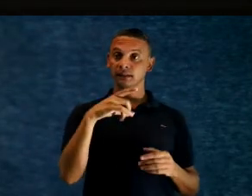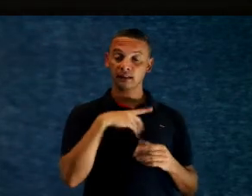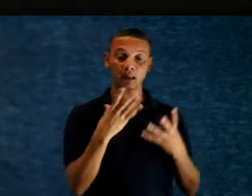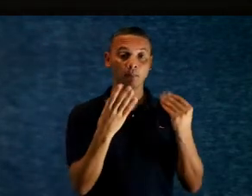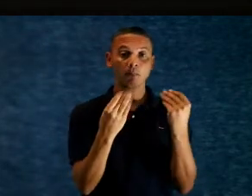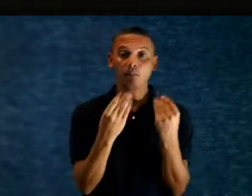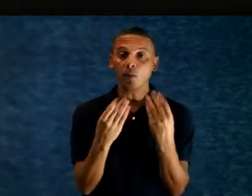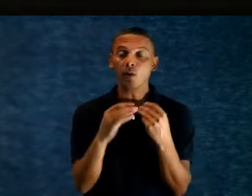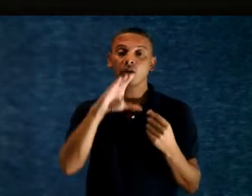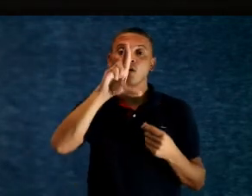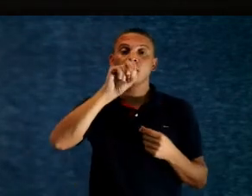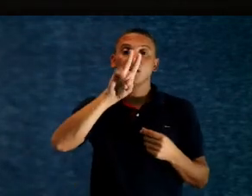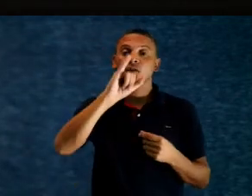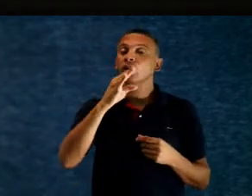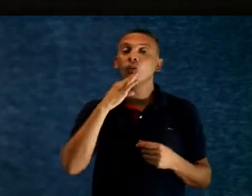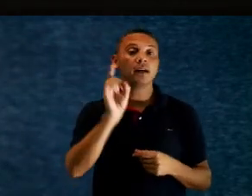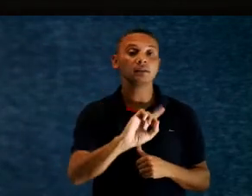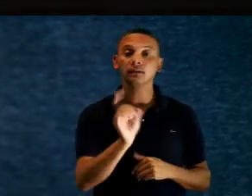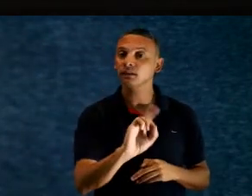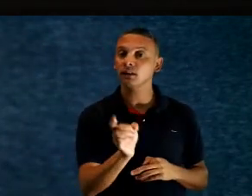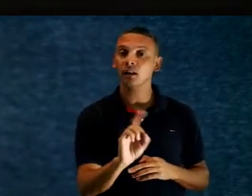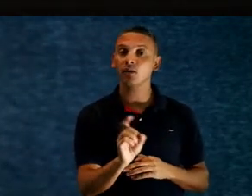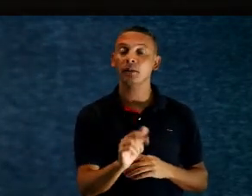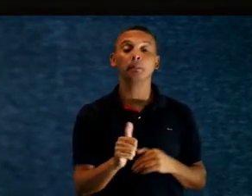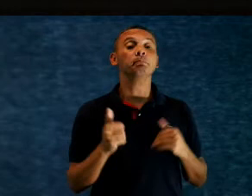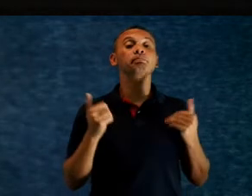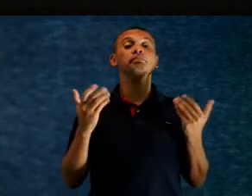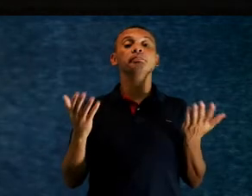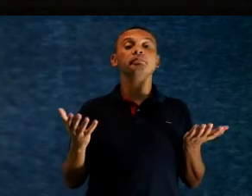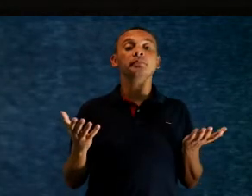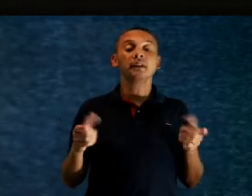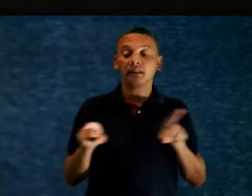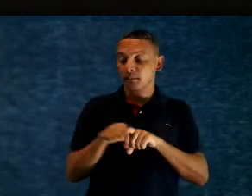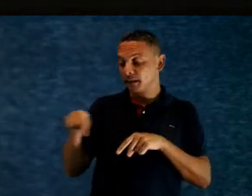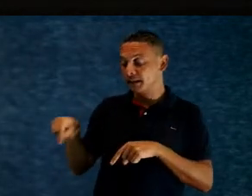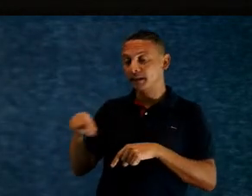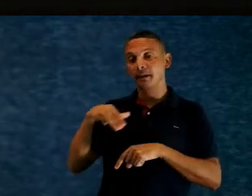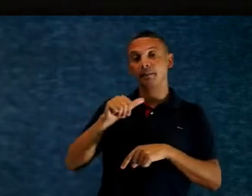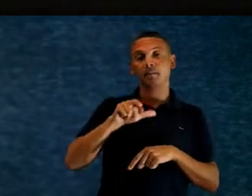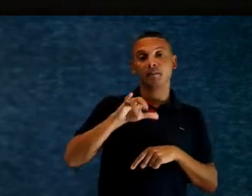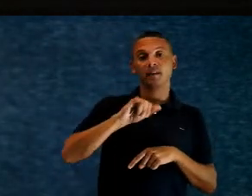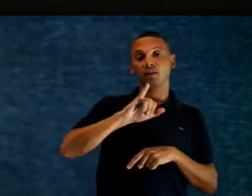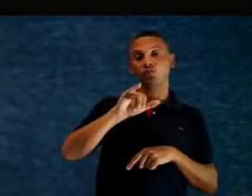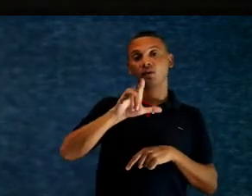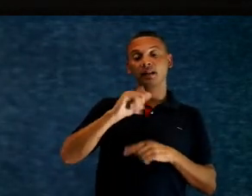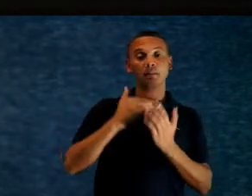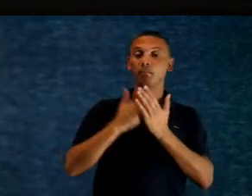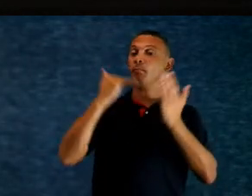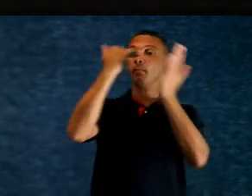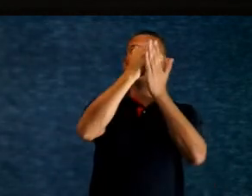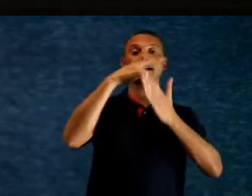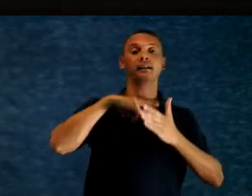de que isso, aos poucos, vá sendo... Porque você, Alzira, disse, é algo